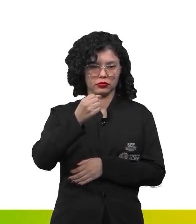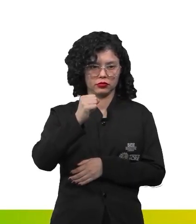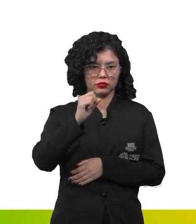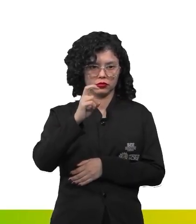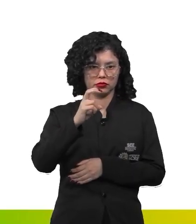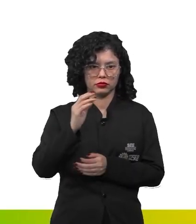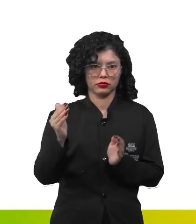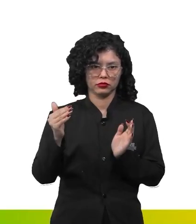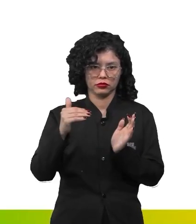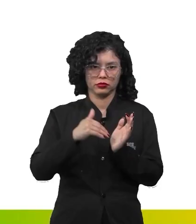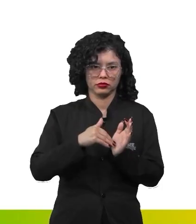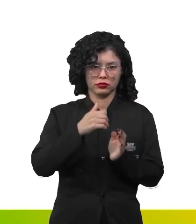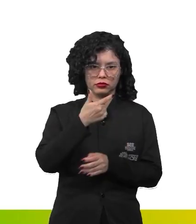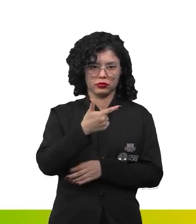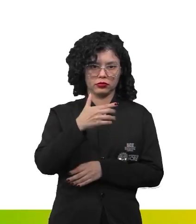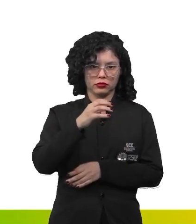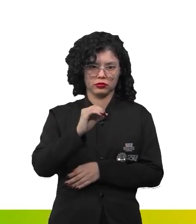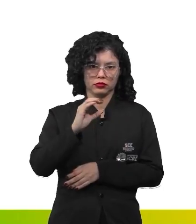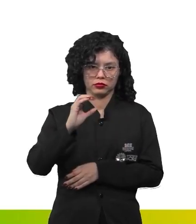1985 e em